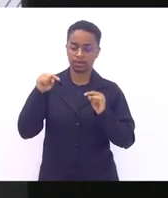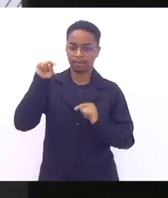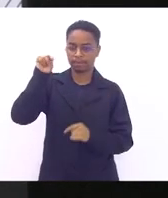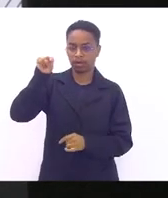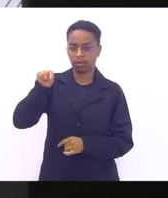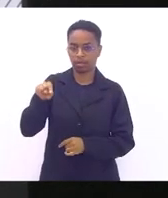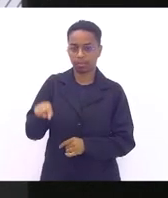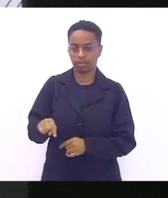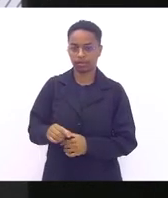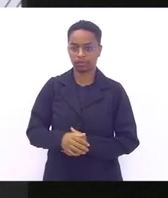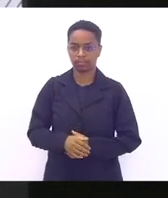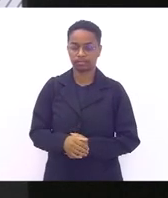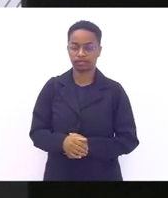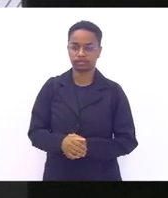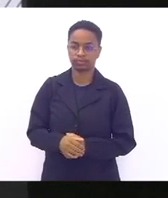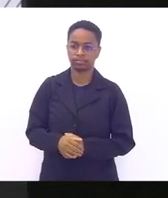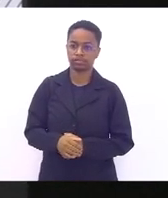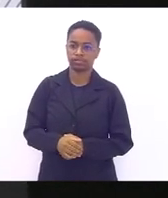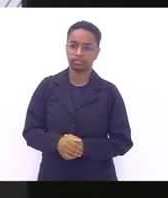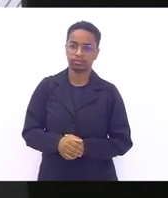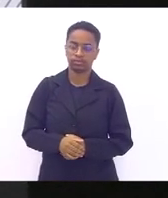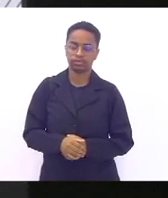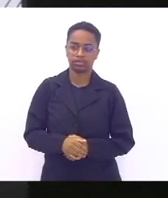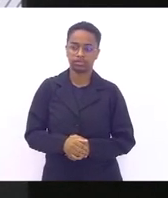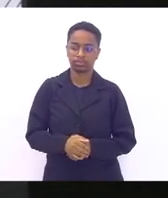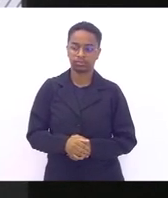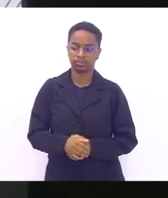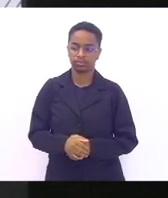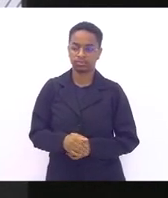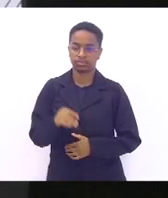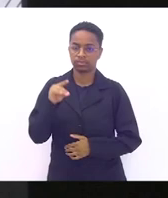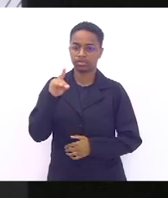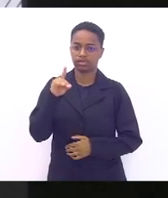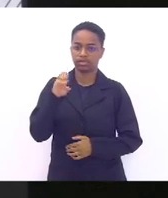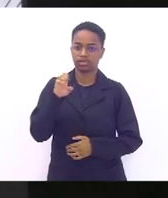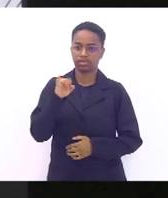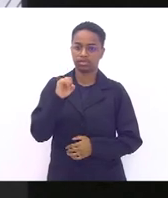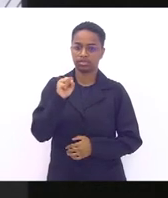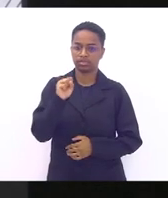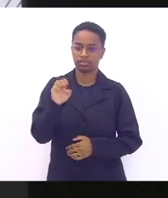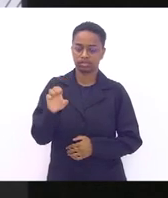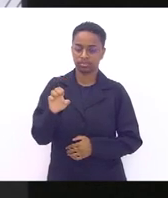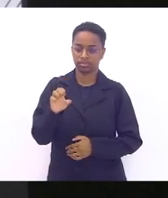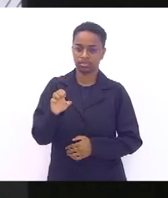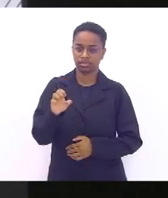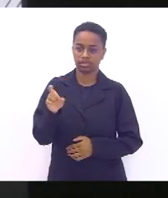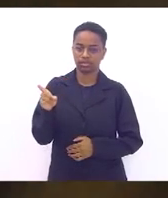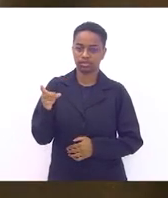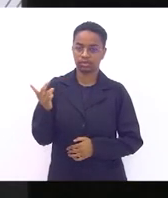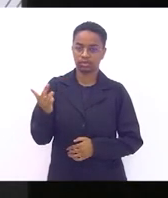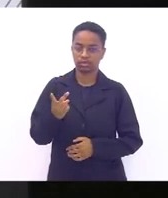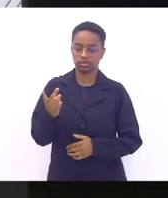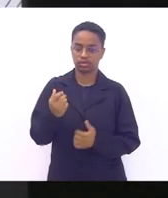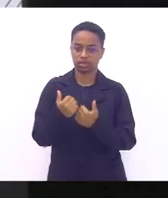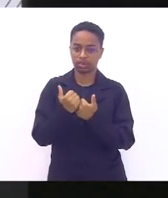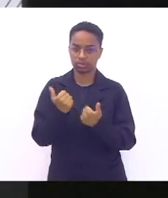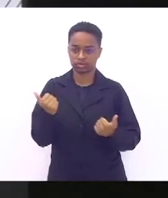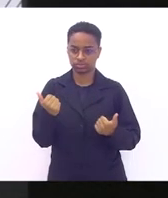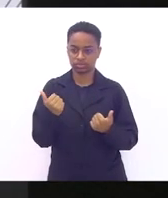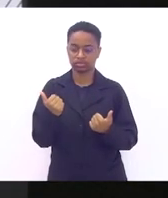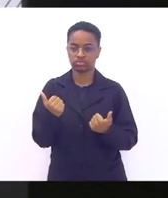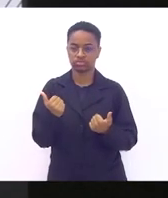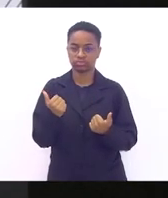Pode... Só para a gente... Cara, a Deise é superintendente, ela e a Andréia são duas assessoras que